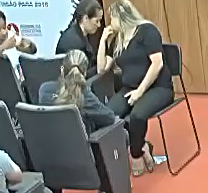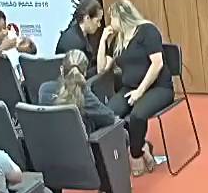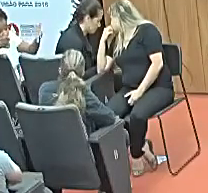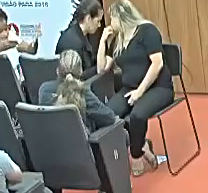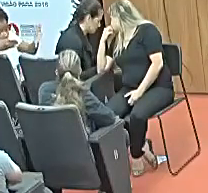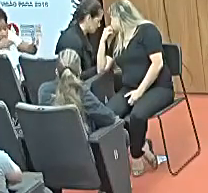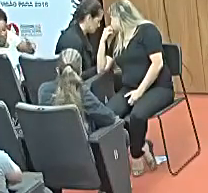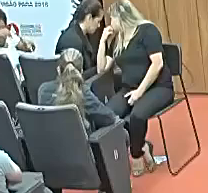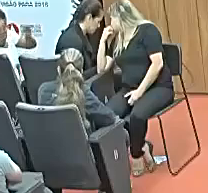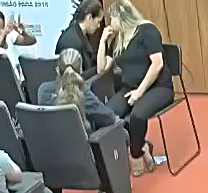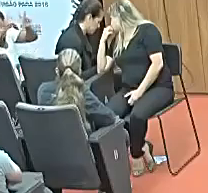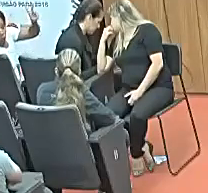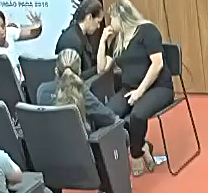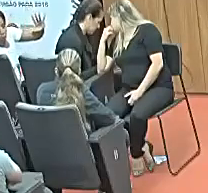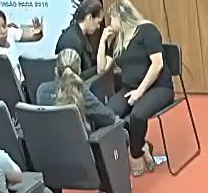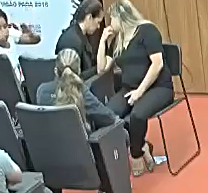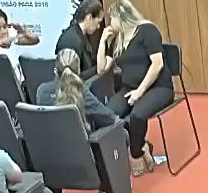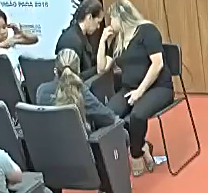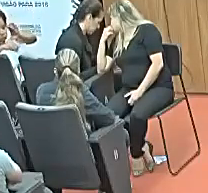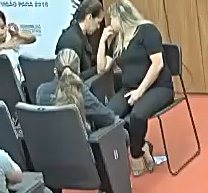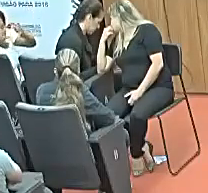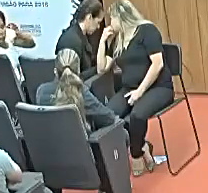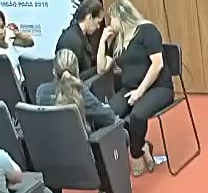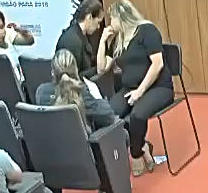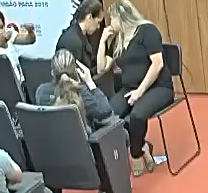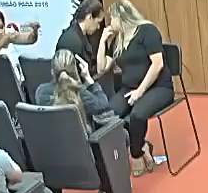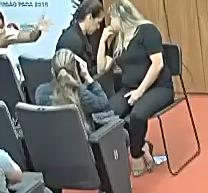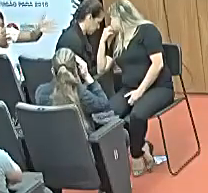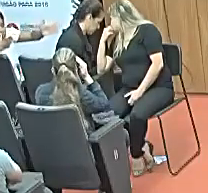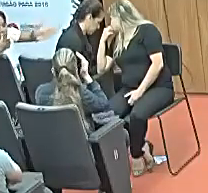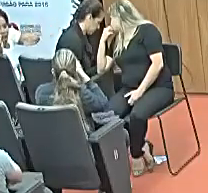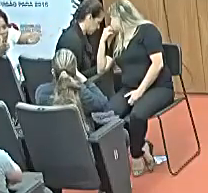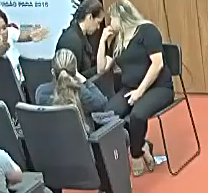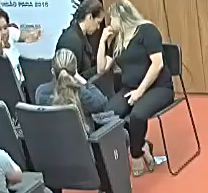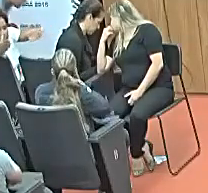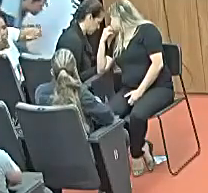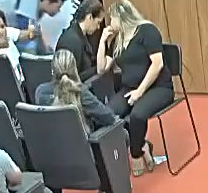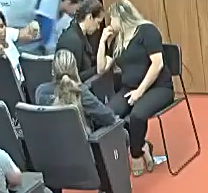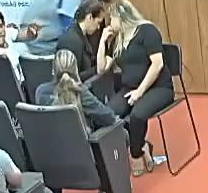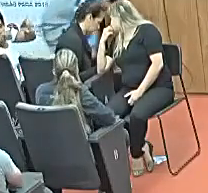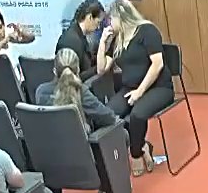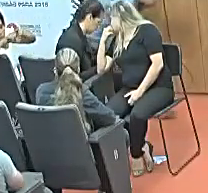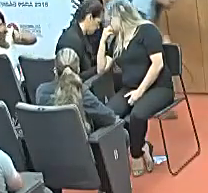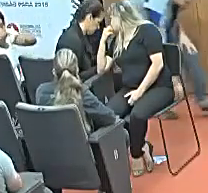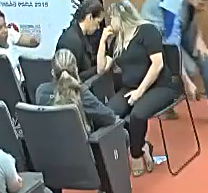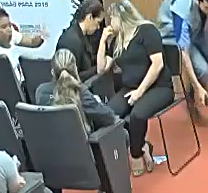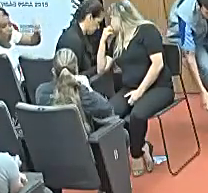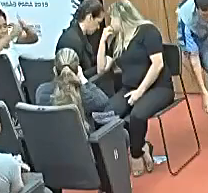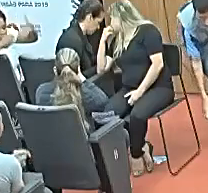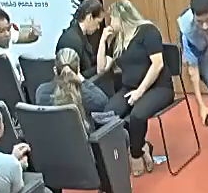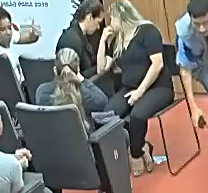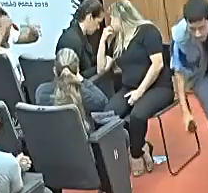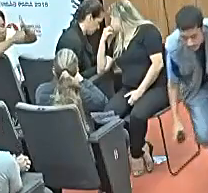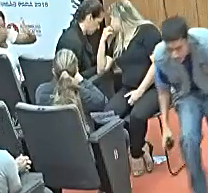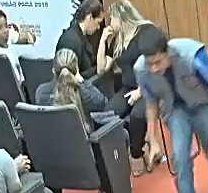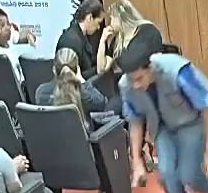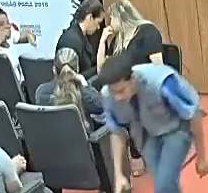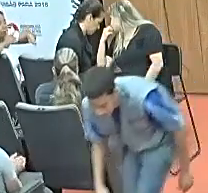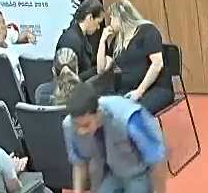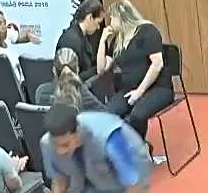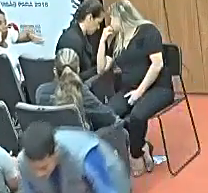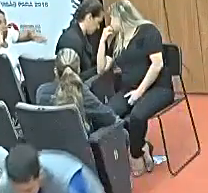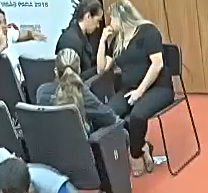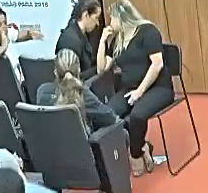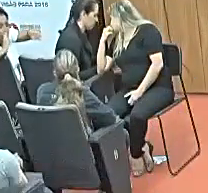governo do estado com a ufmg com revender que fala sobre o refúgio georreferenciamento do transporte escolar que